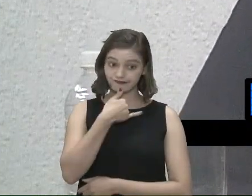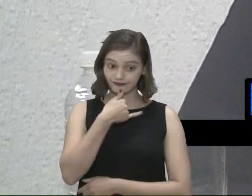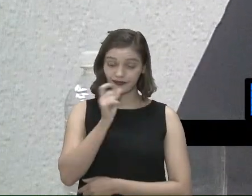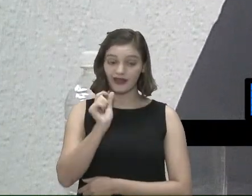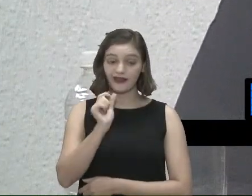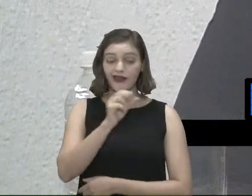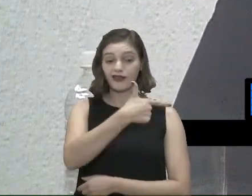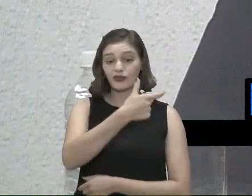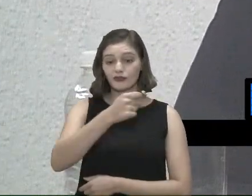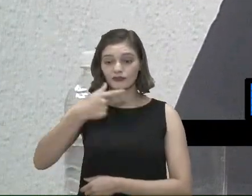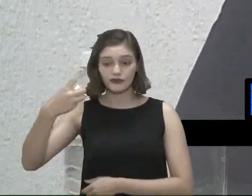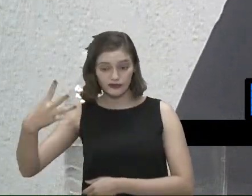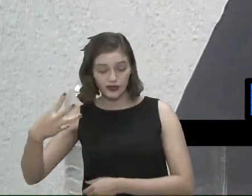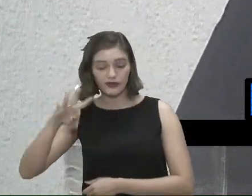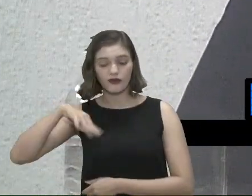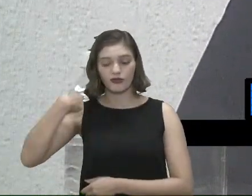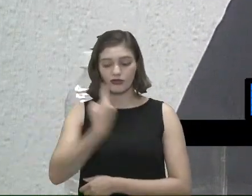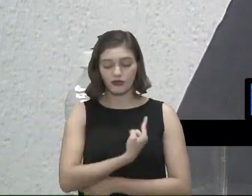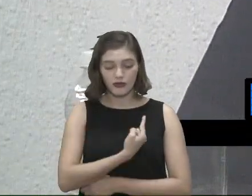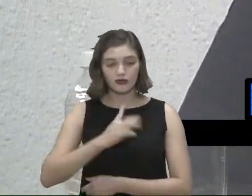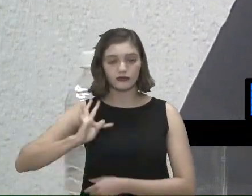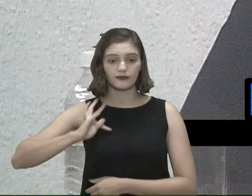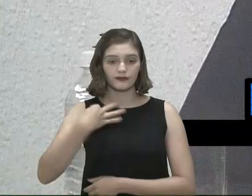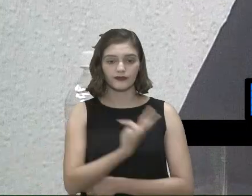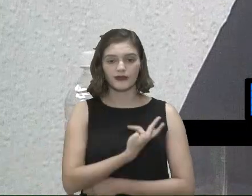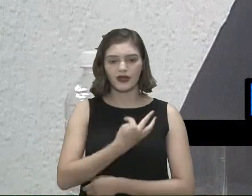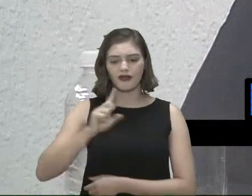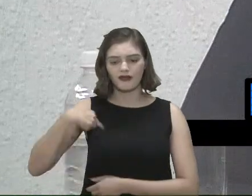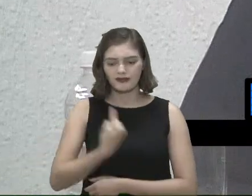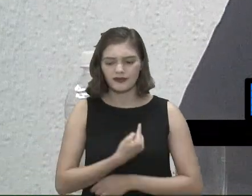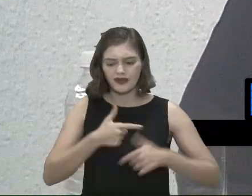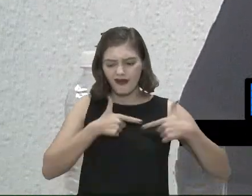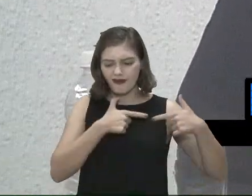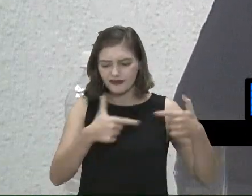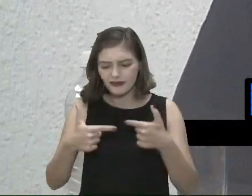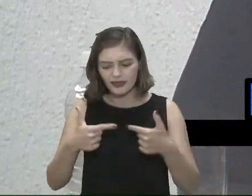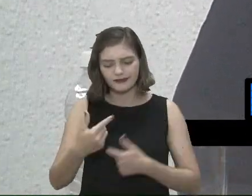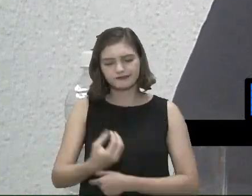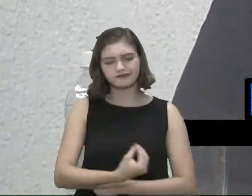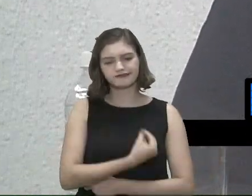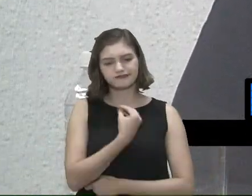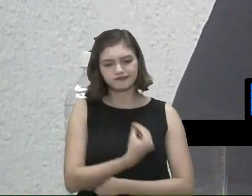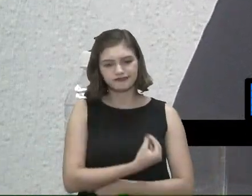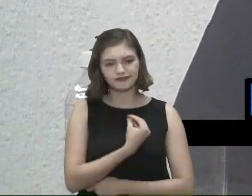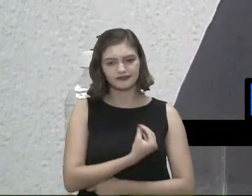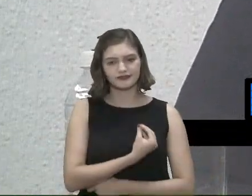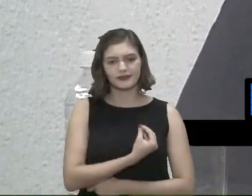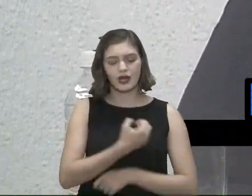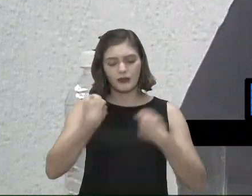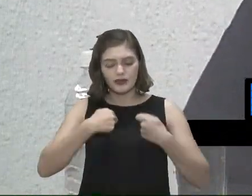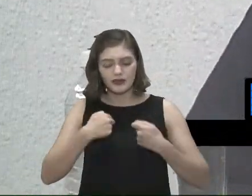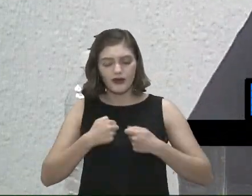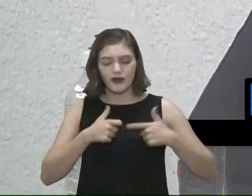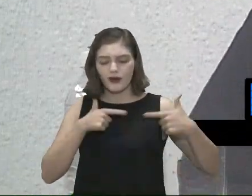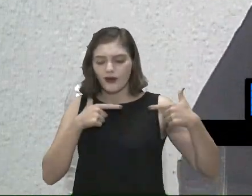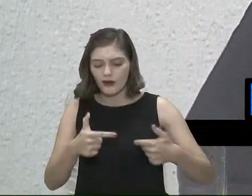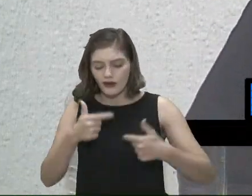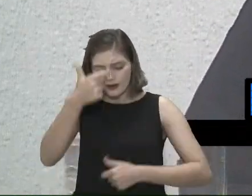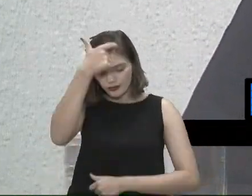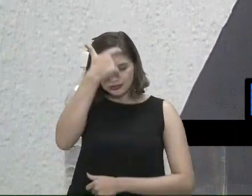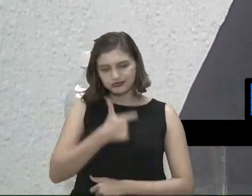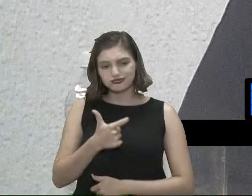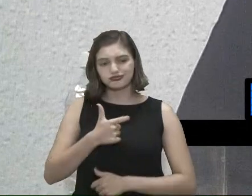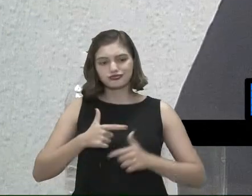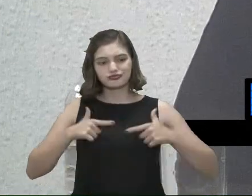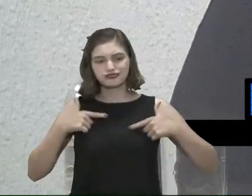pleno 2024, nós, pessoas transvestigêneres, temos que lutar para viver. Nós temos que lutar para ser, nós temos